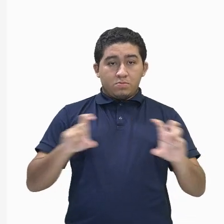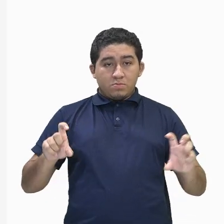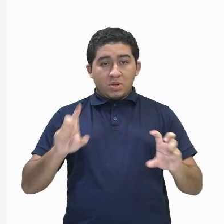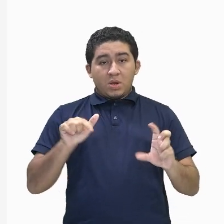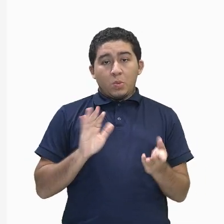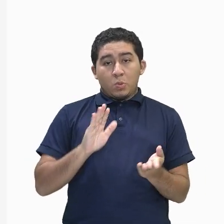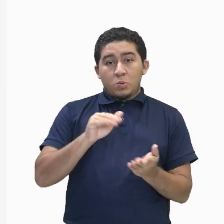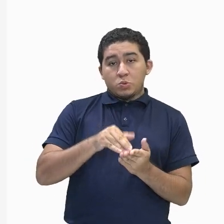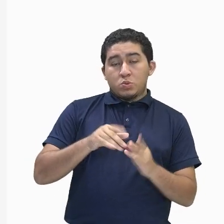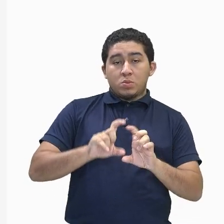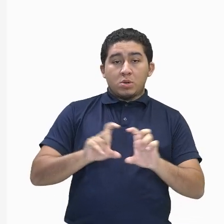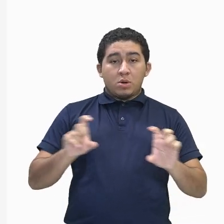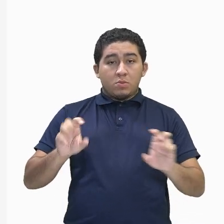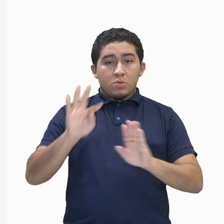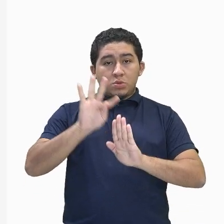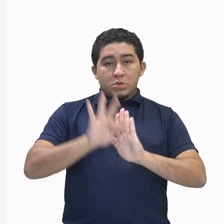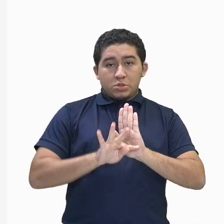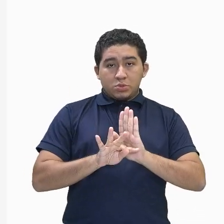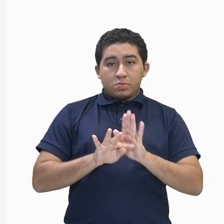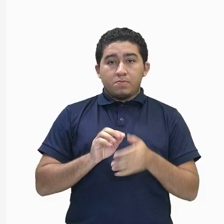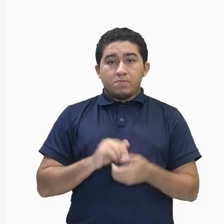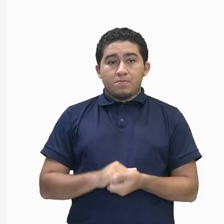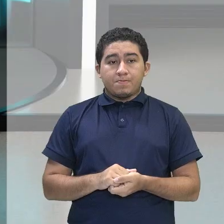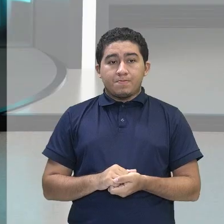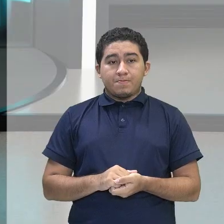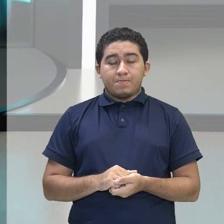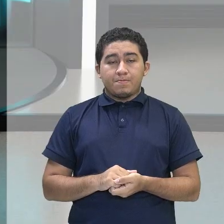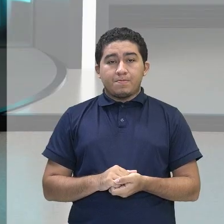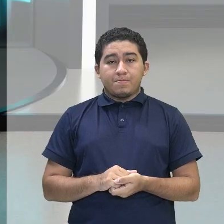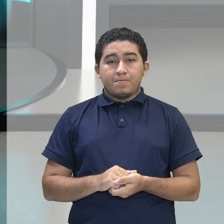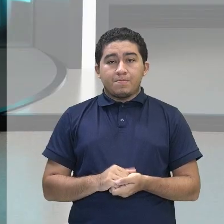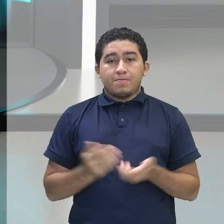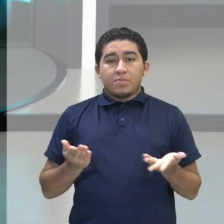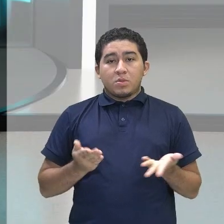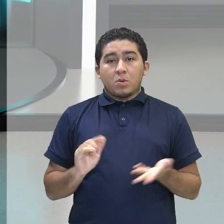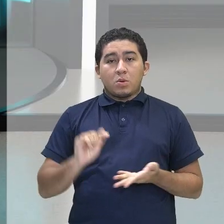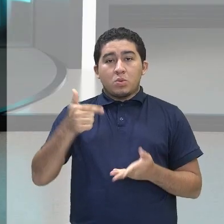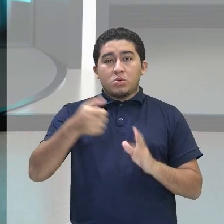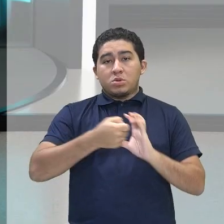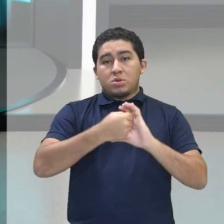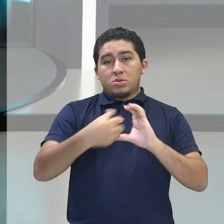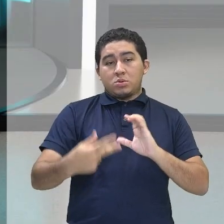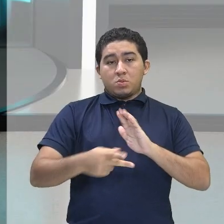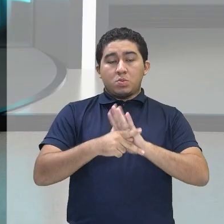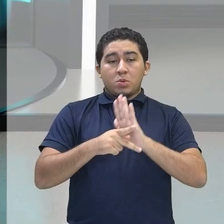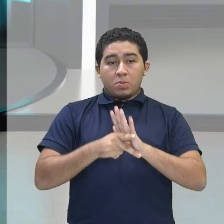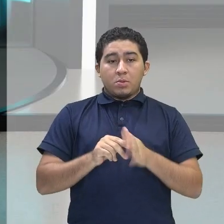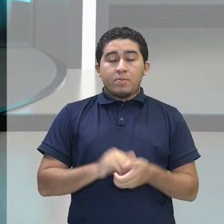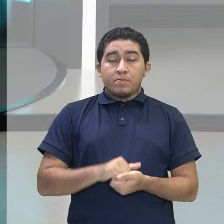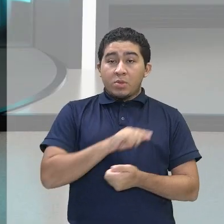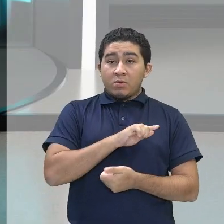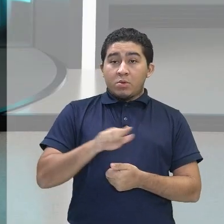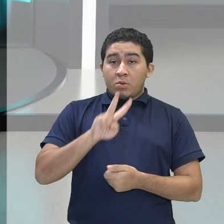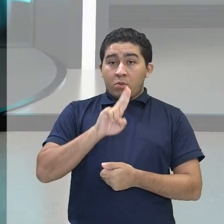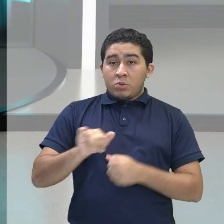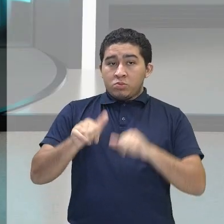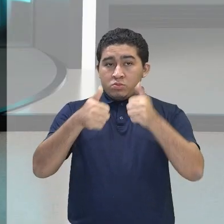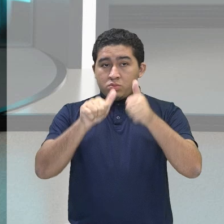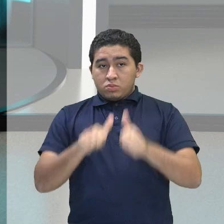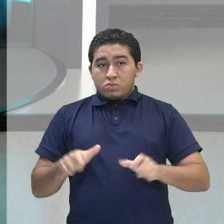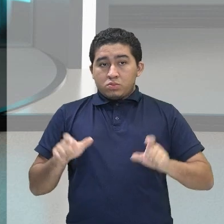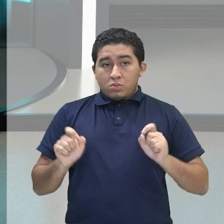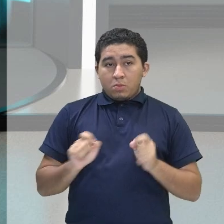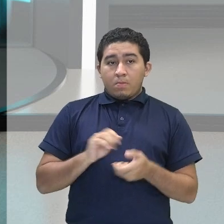último parágrafo do texto. E agora vamos ver mais outros elementos. Vocês vão observar agora